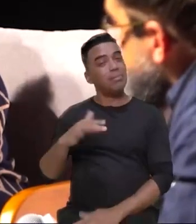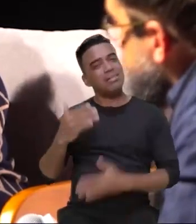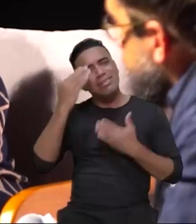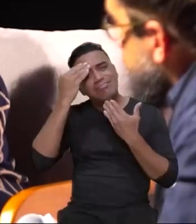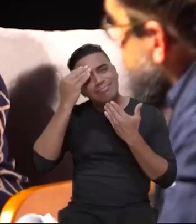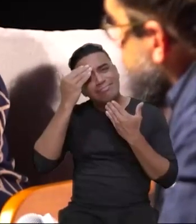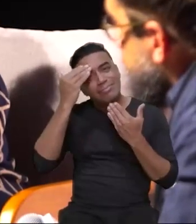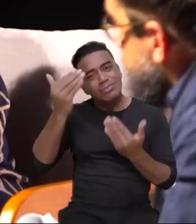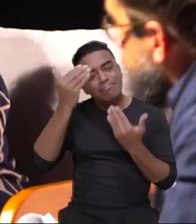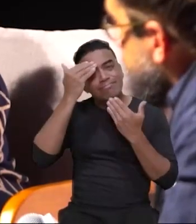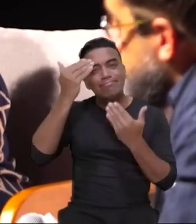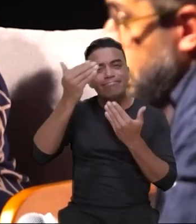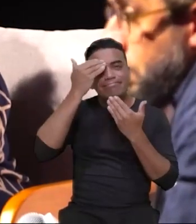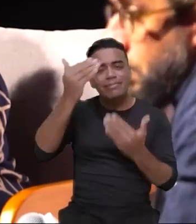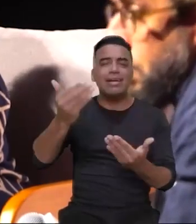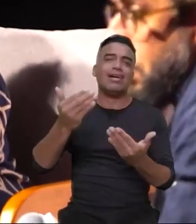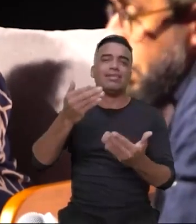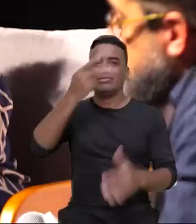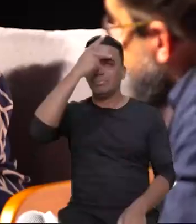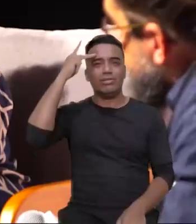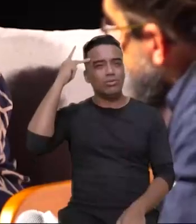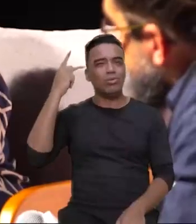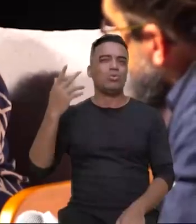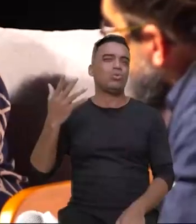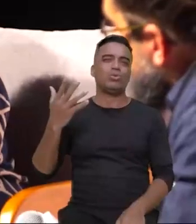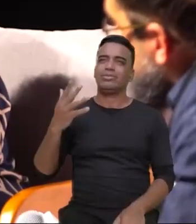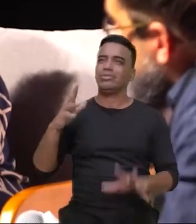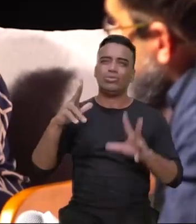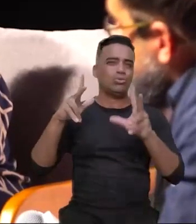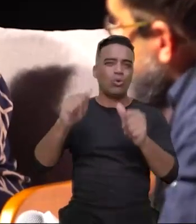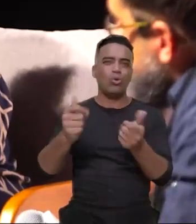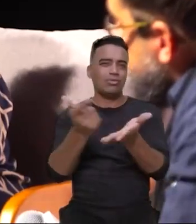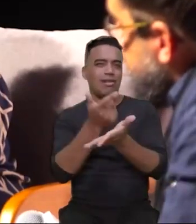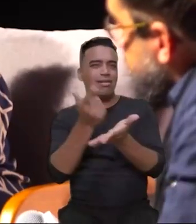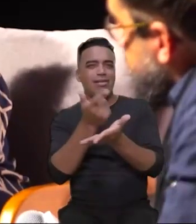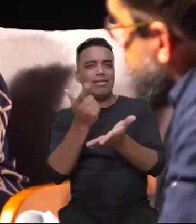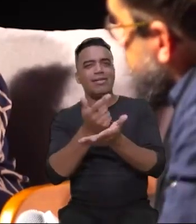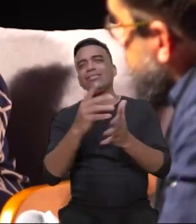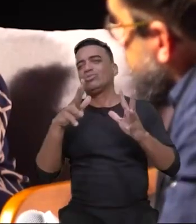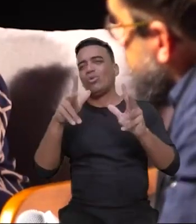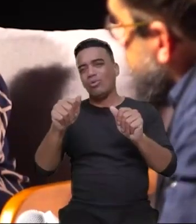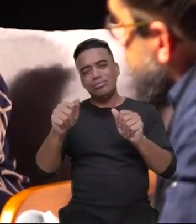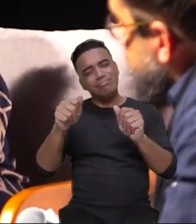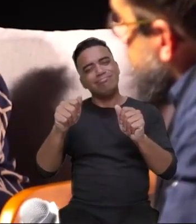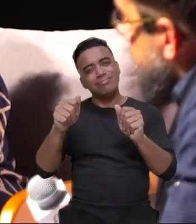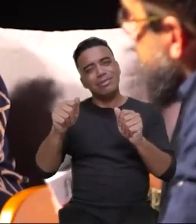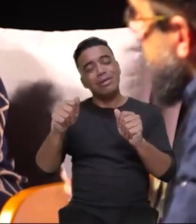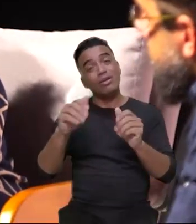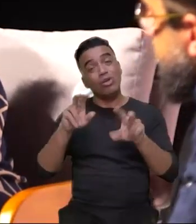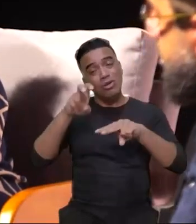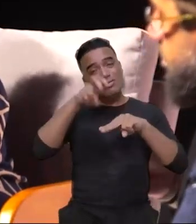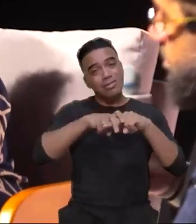muito grata a quem está aí me lendo, a quem está com os livros, mas eu vou ficar